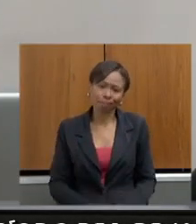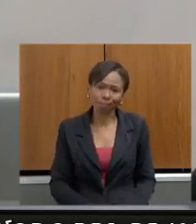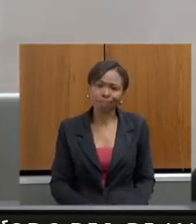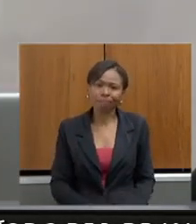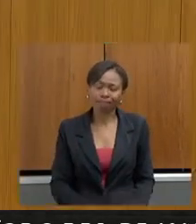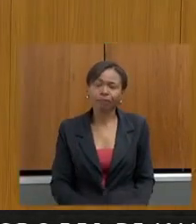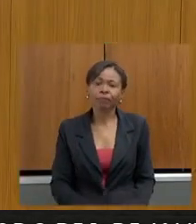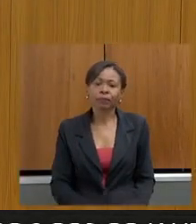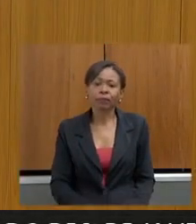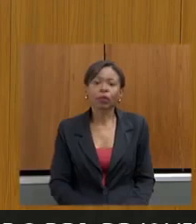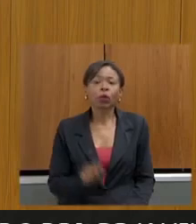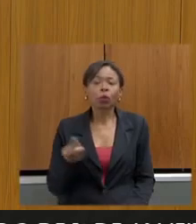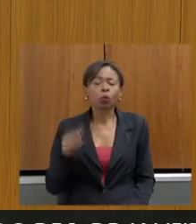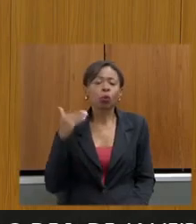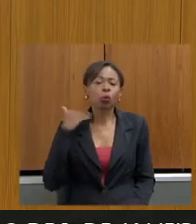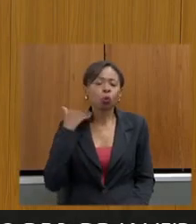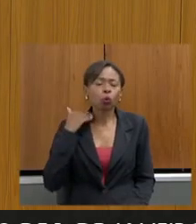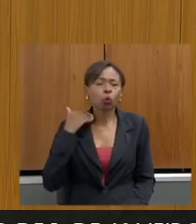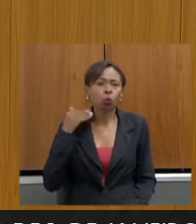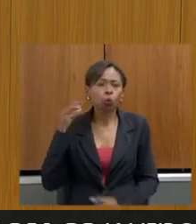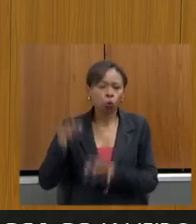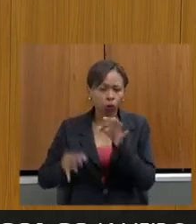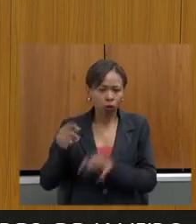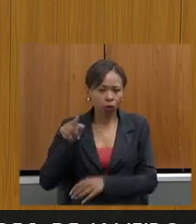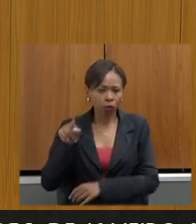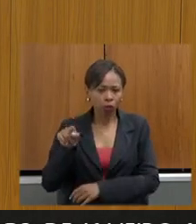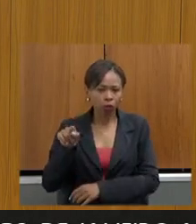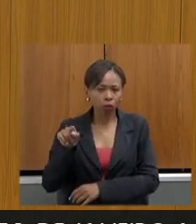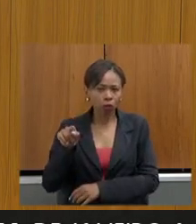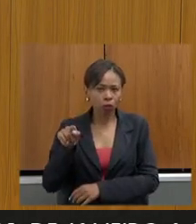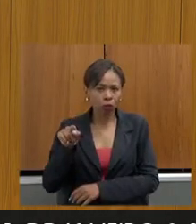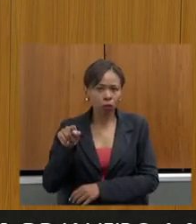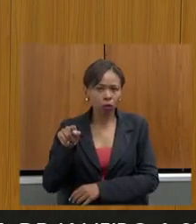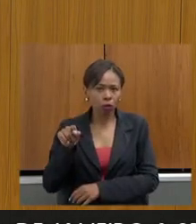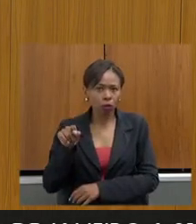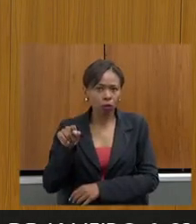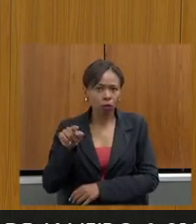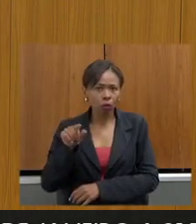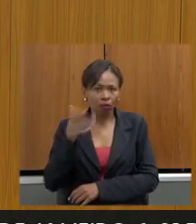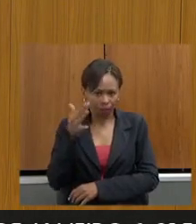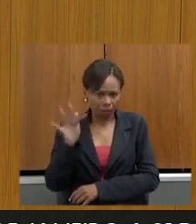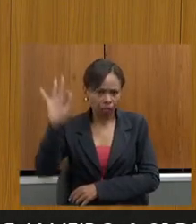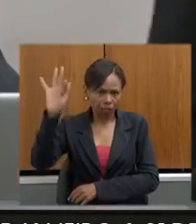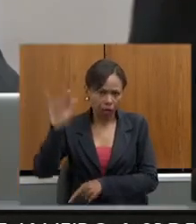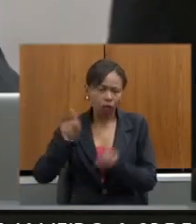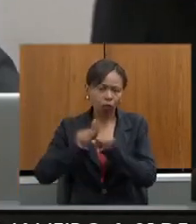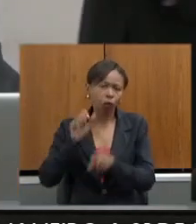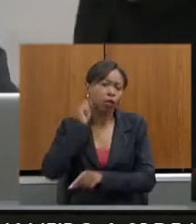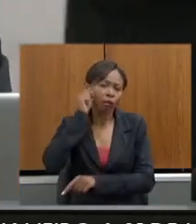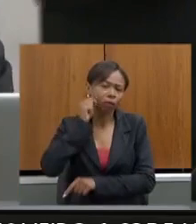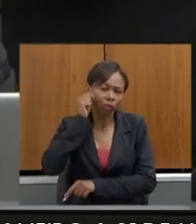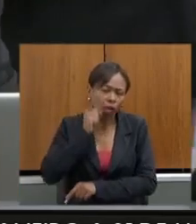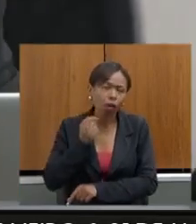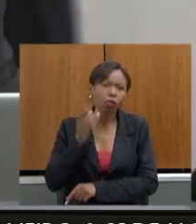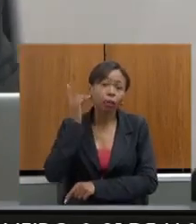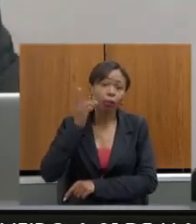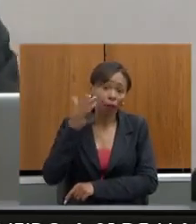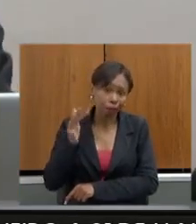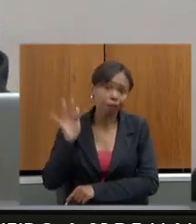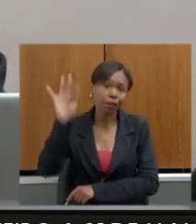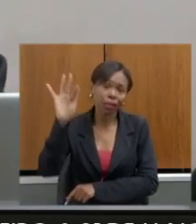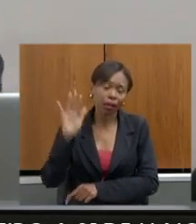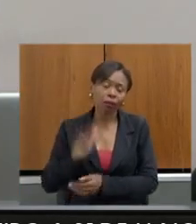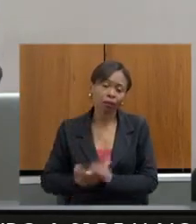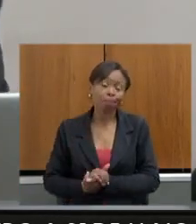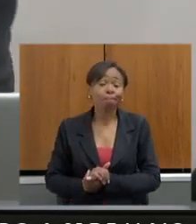né O legislador é O legislador Federal nas senadores e o urso Deputados Federais